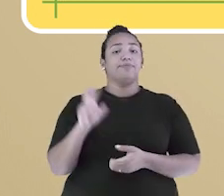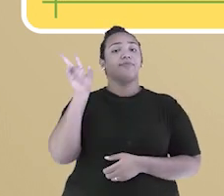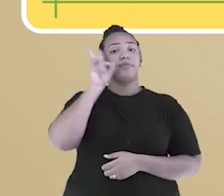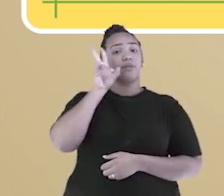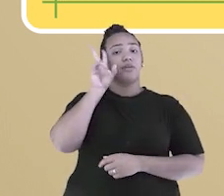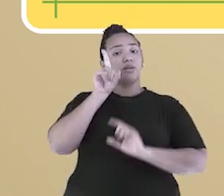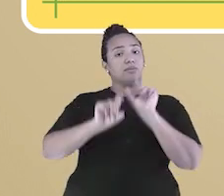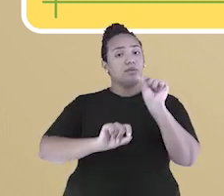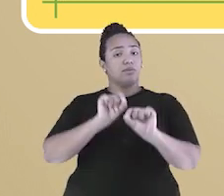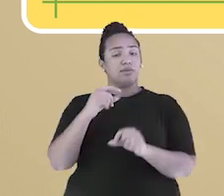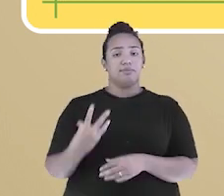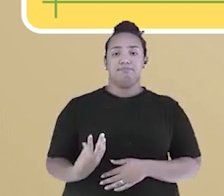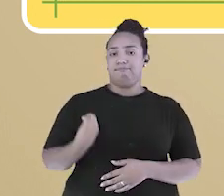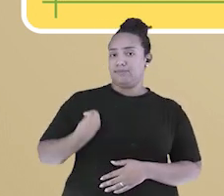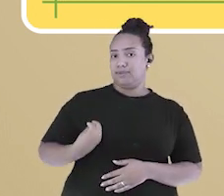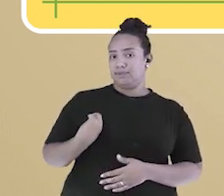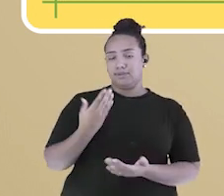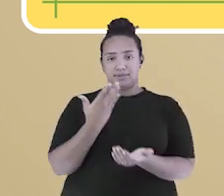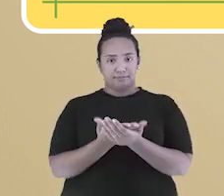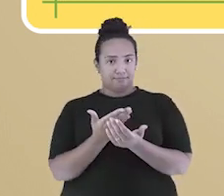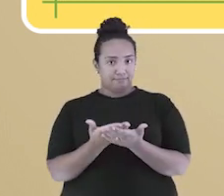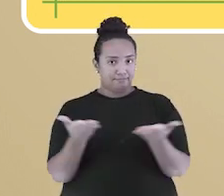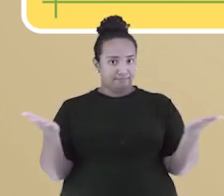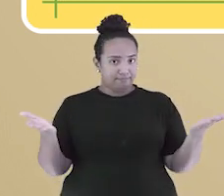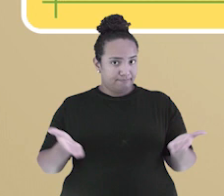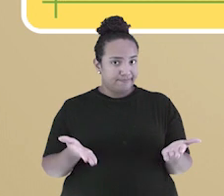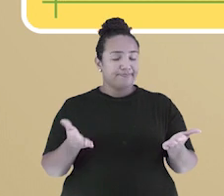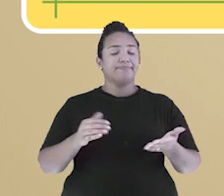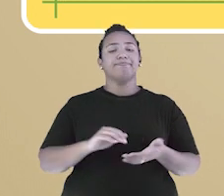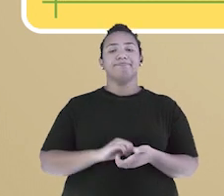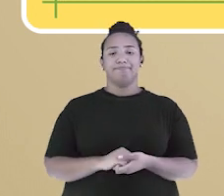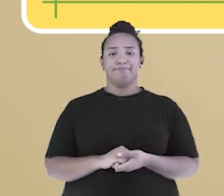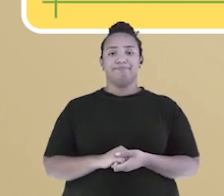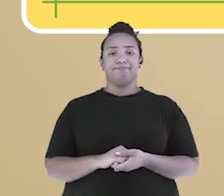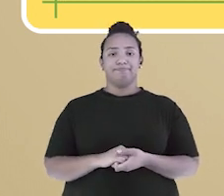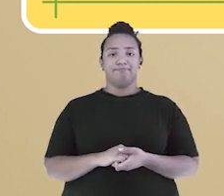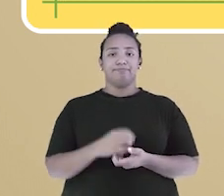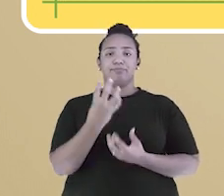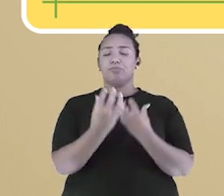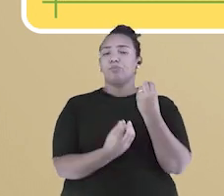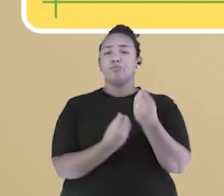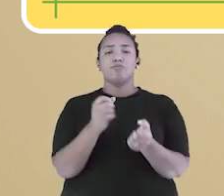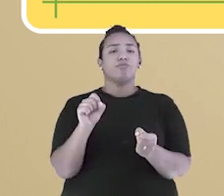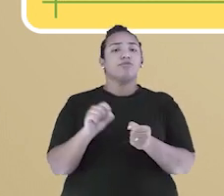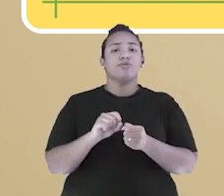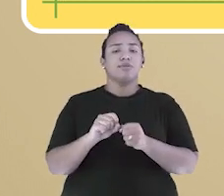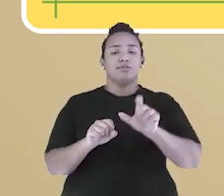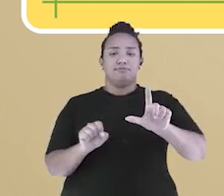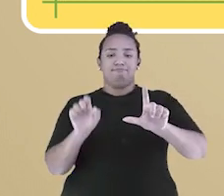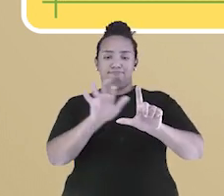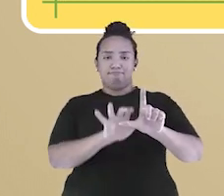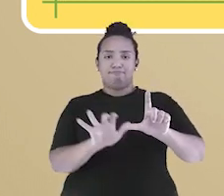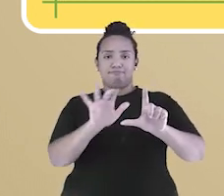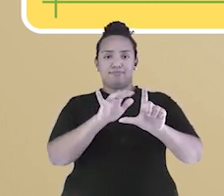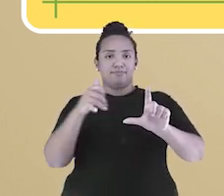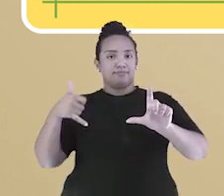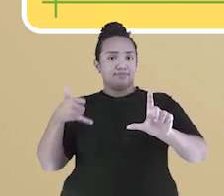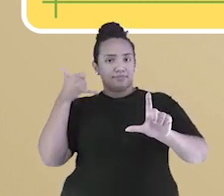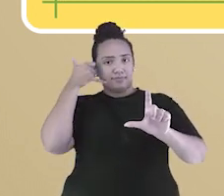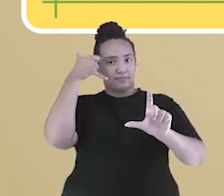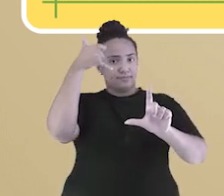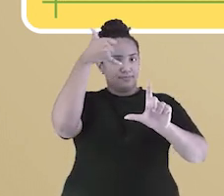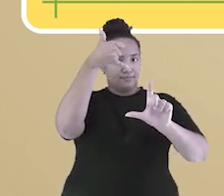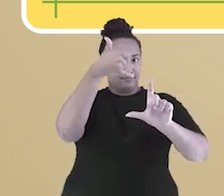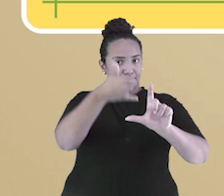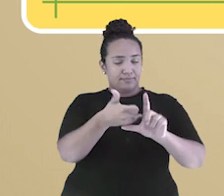de garantir a sua presença na aula de hoje. Para fazer isso, basta apontar a câmera do celular para o QR Code que vai estar na